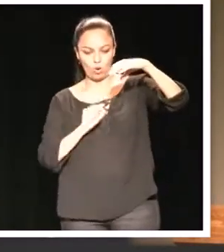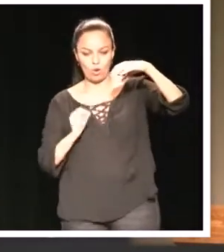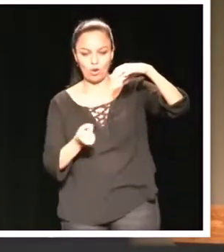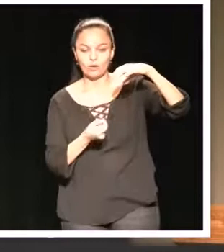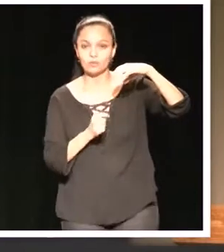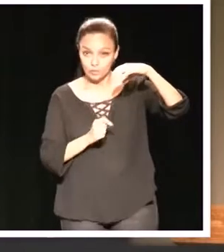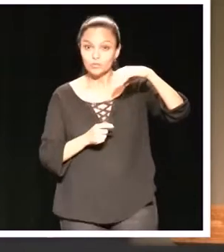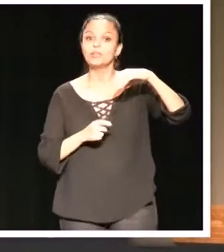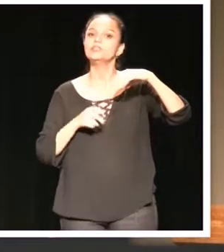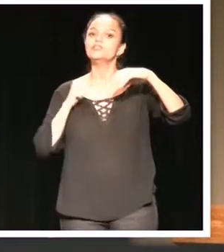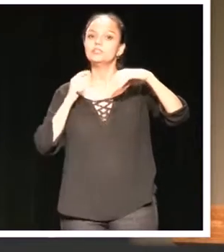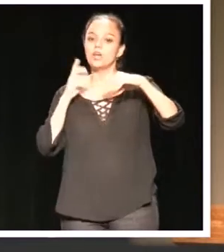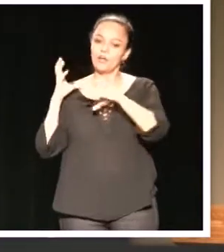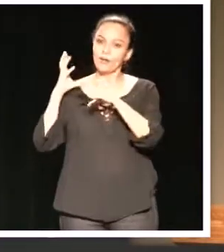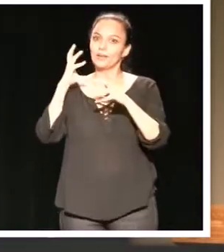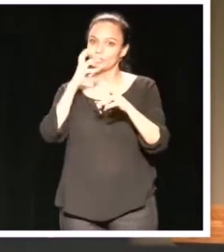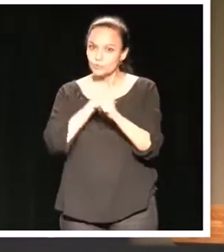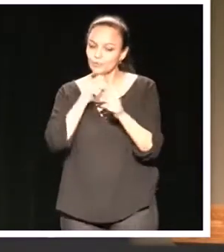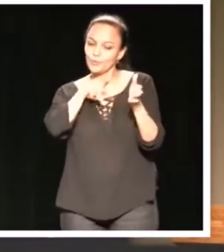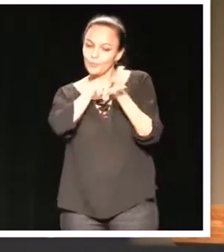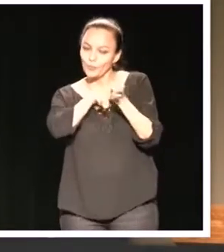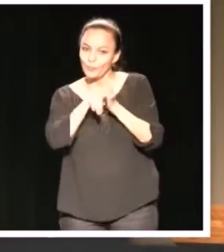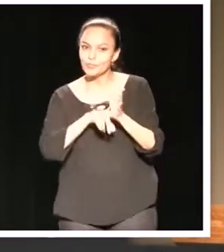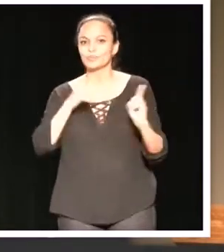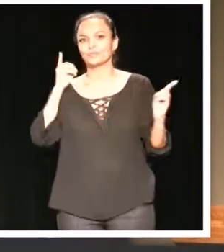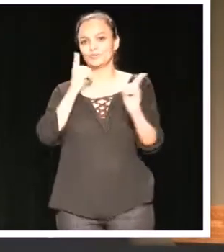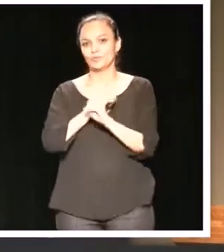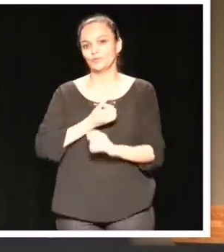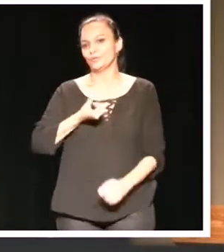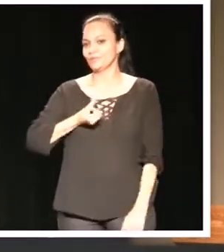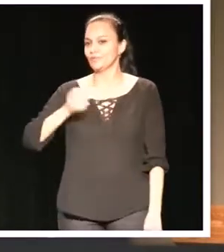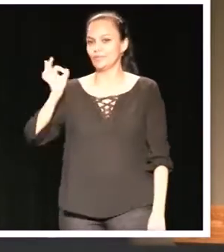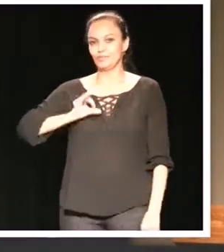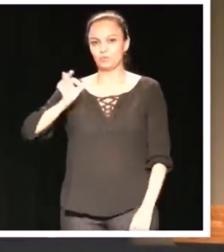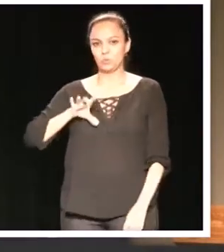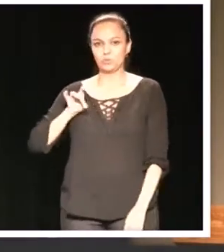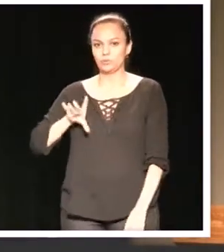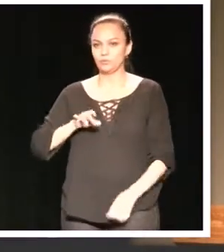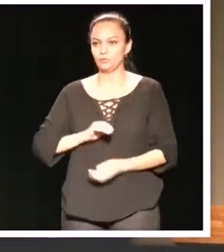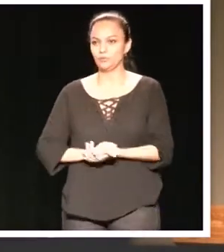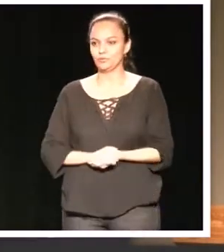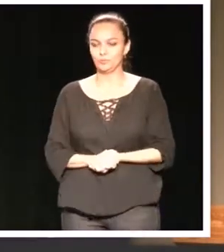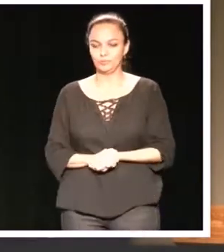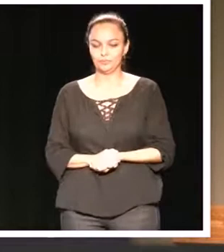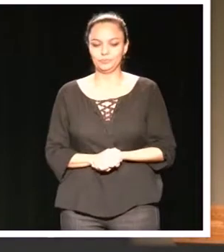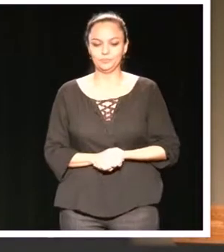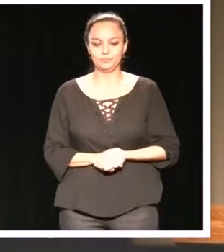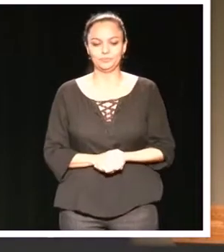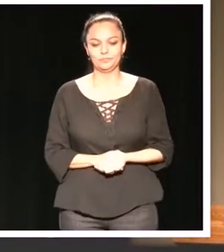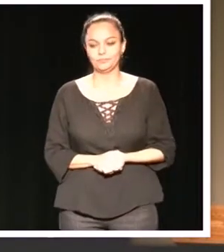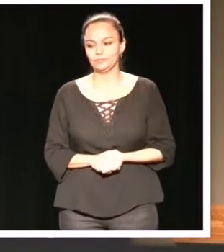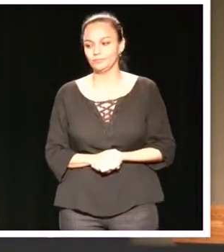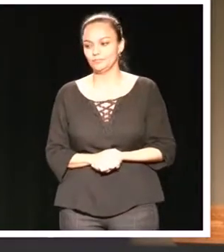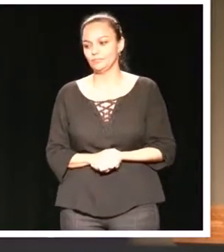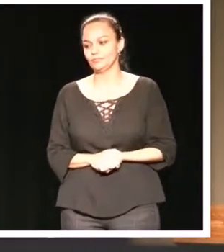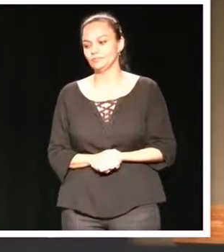estudo. Isso é muito importante e isso é muito característico do estado atual da surdez no mundo.